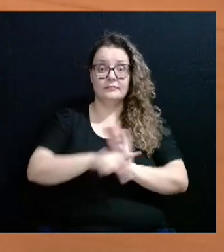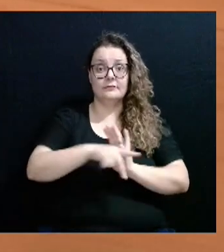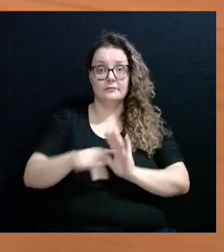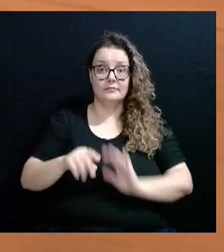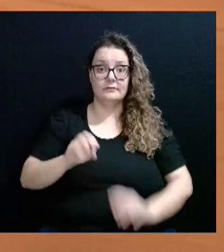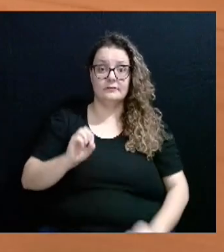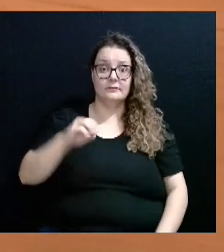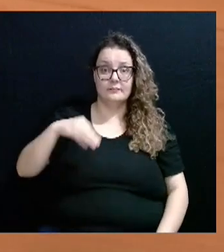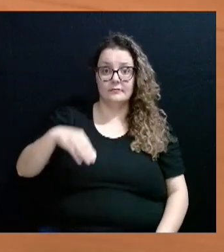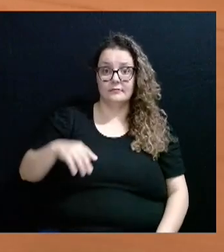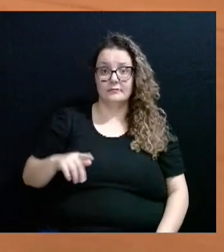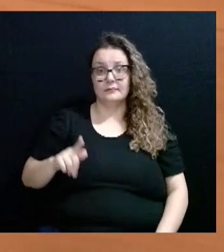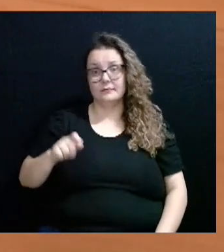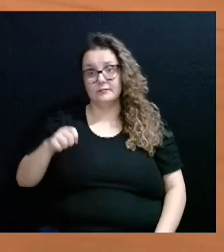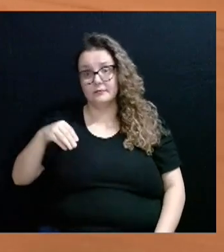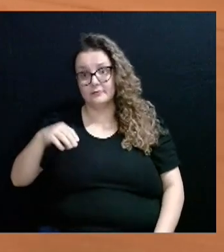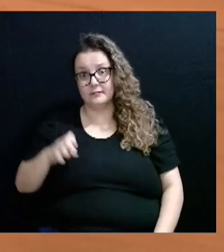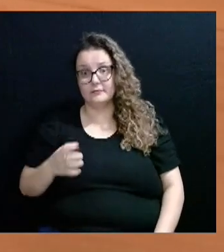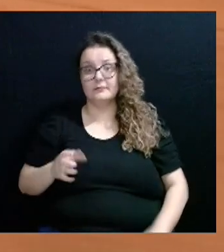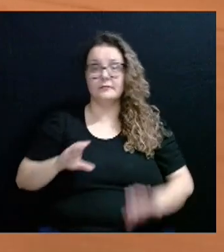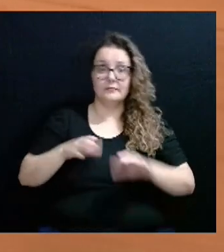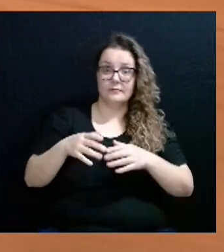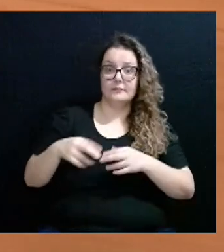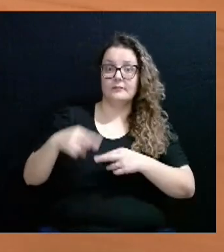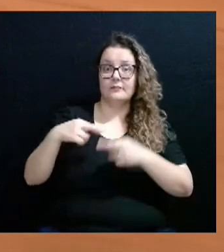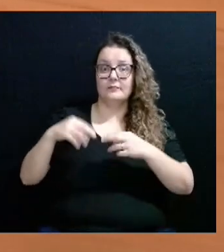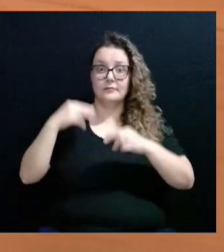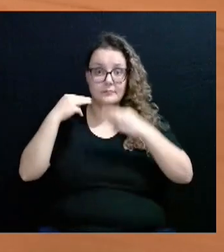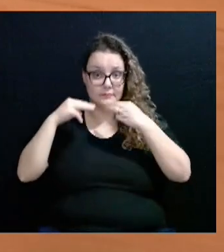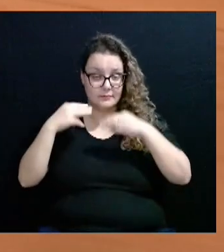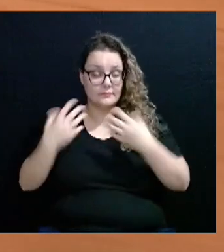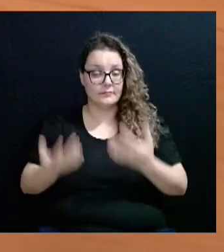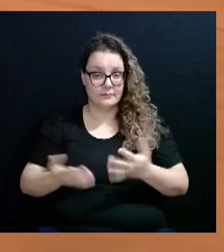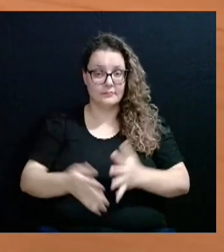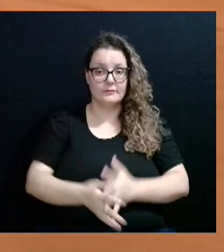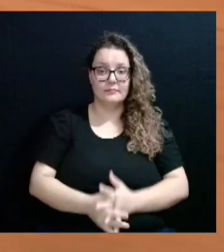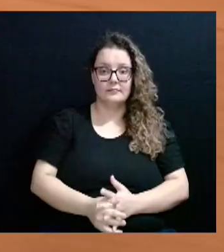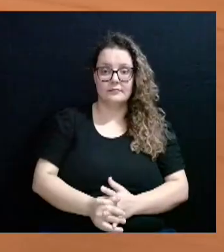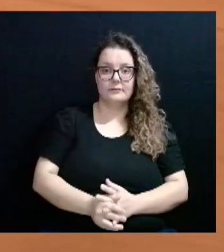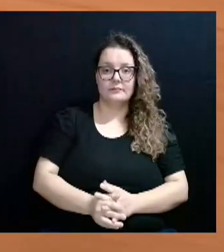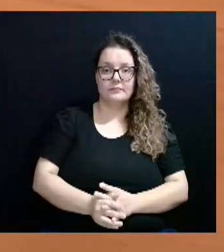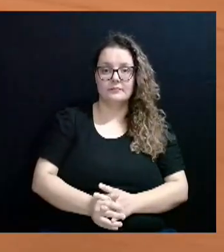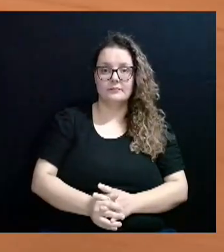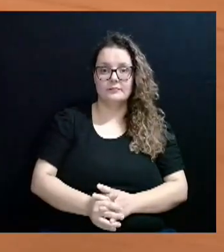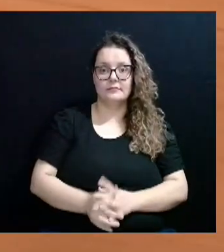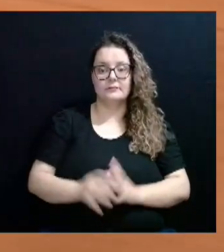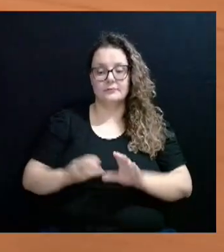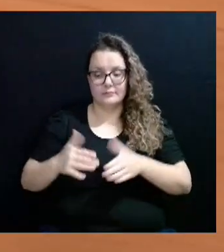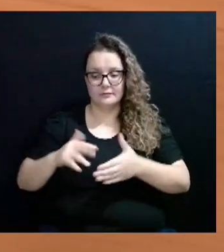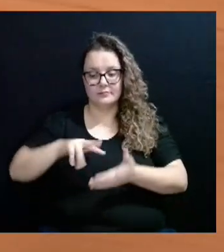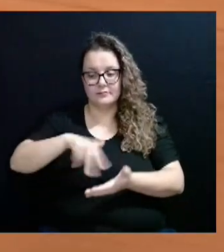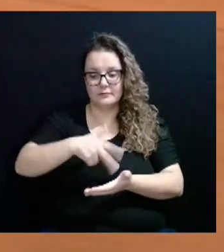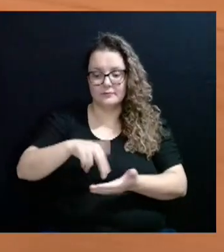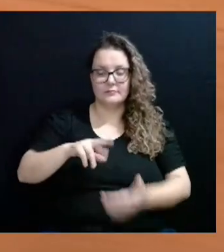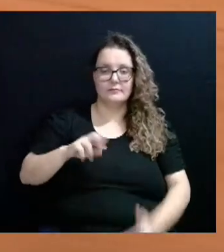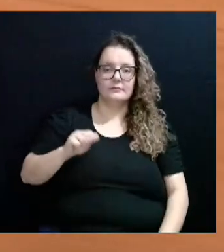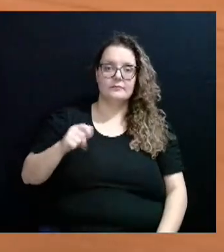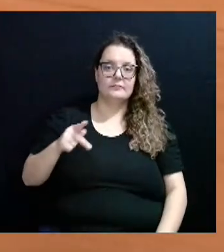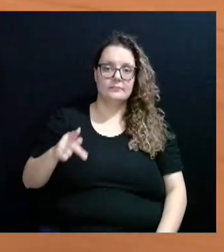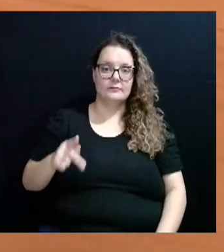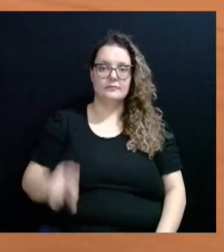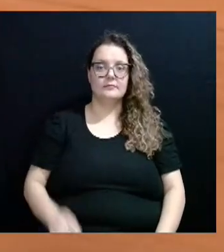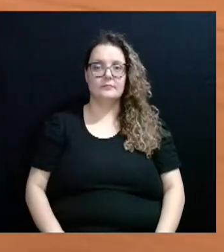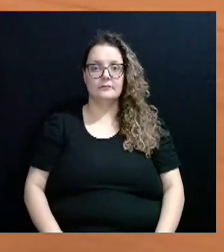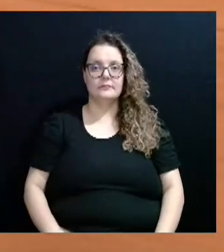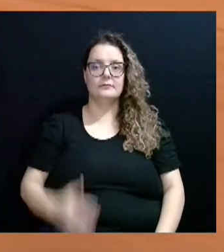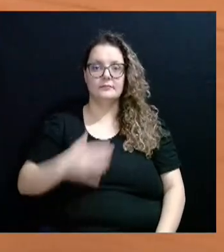um coletivo mais ligado musicalmente, assim, né, em quesito de grupo de rap, composto por mim, por meu